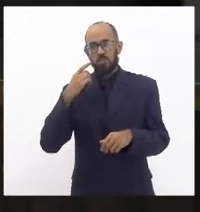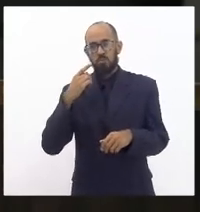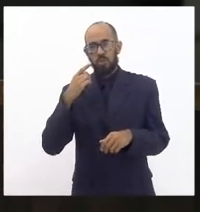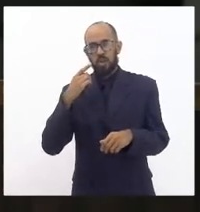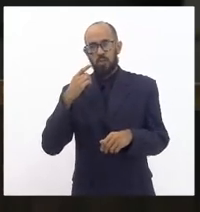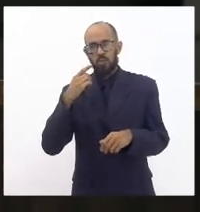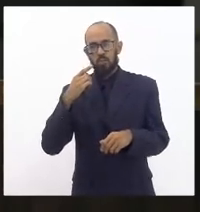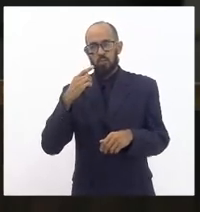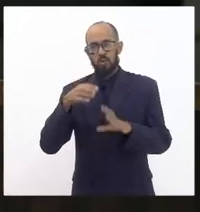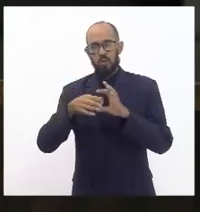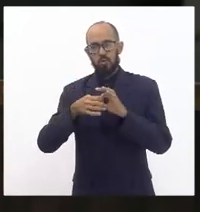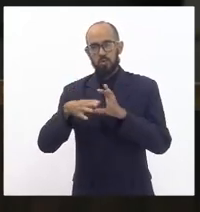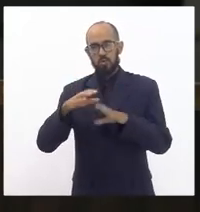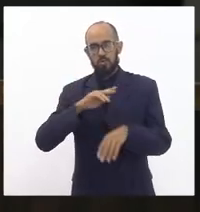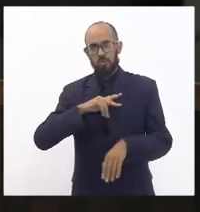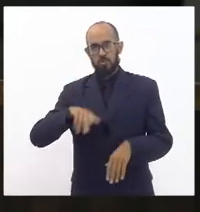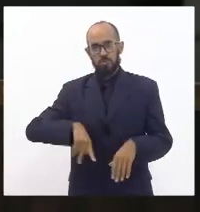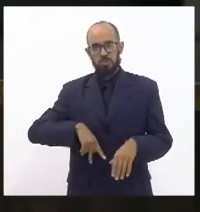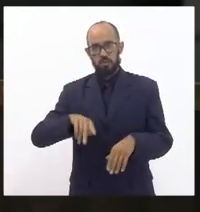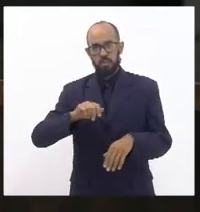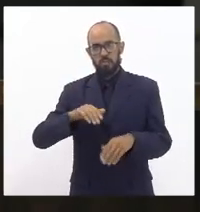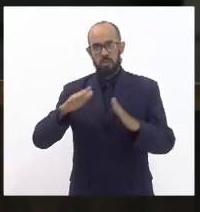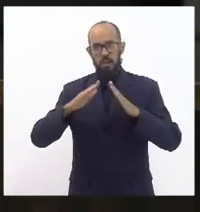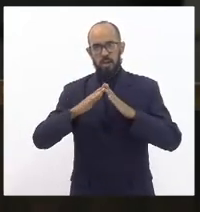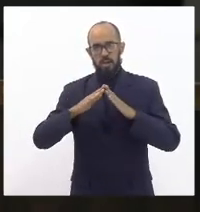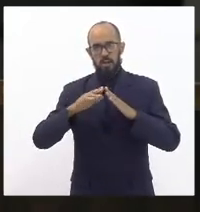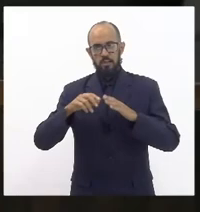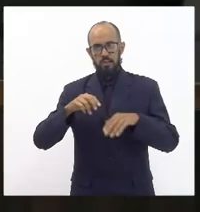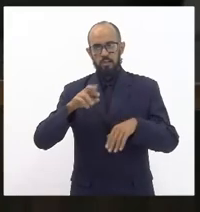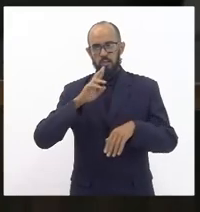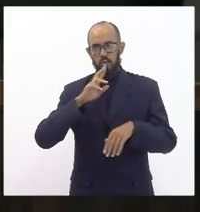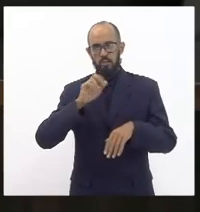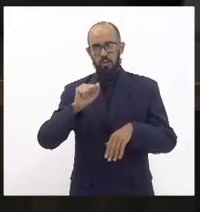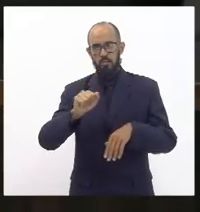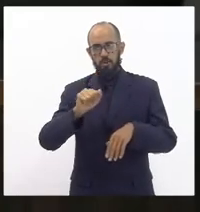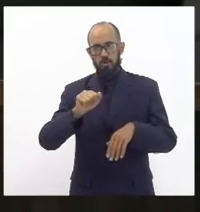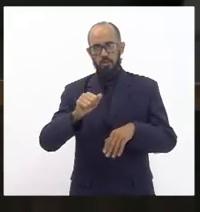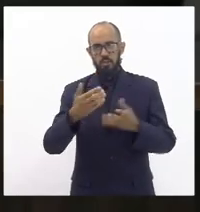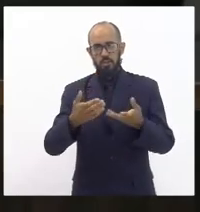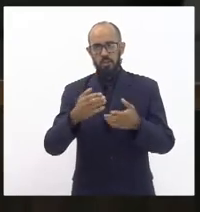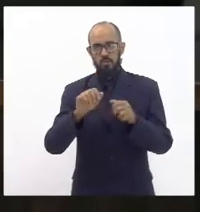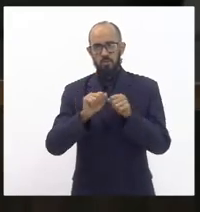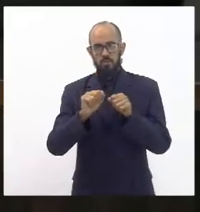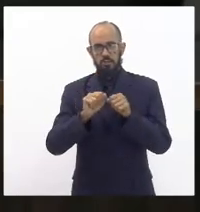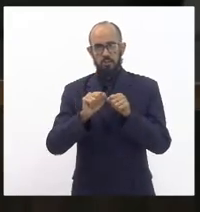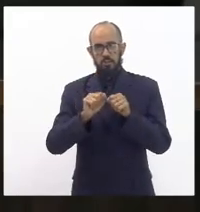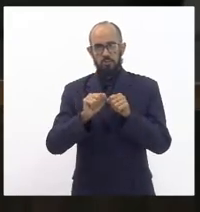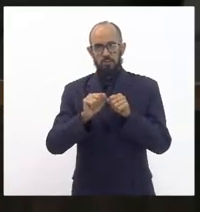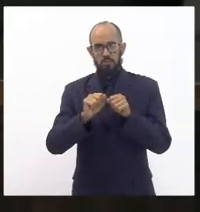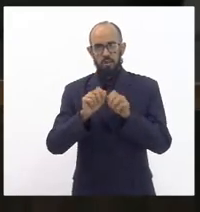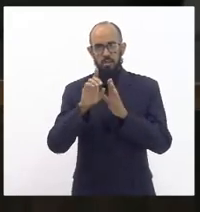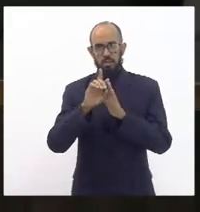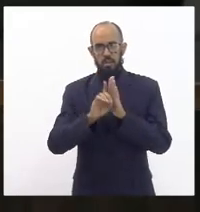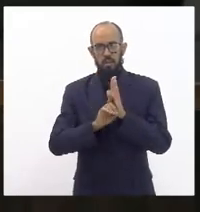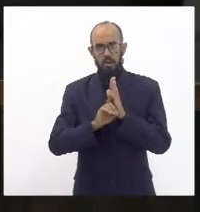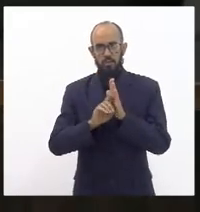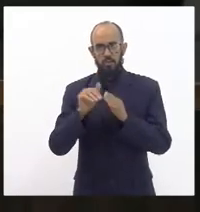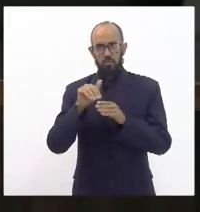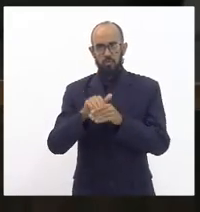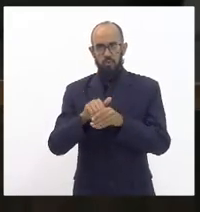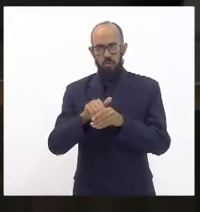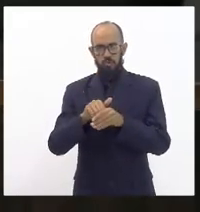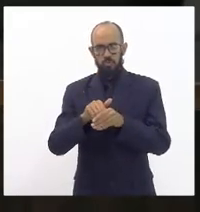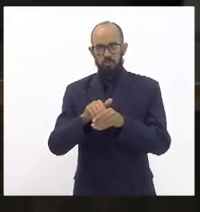autorização do presidente da casa o deputado Rodrigo Amorim quer fazer uma brevíssima declaração pro Bloco de